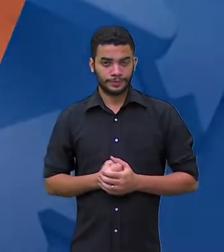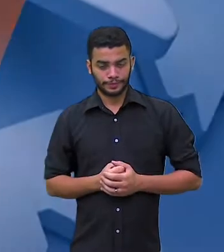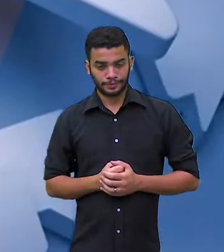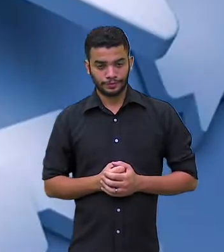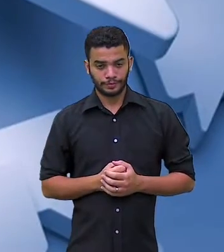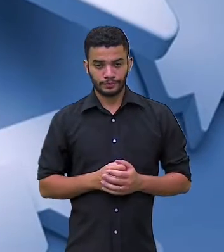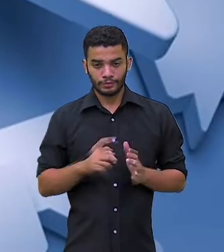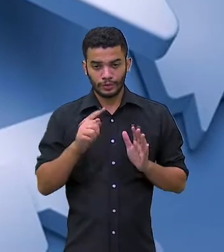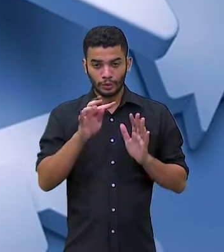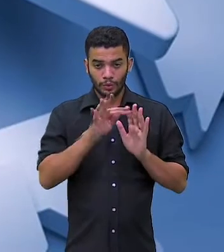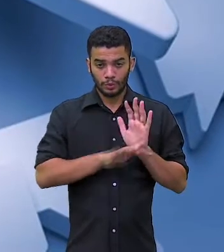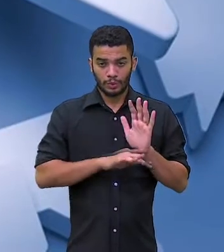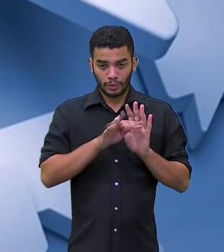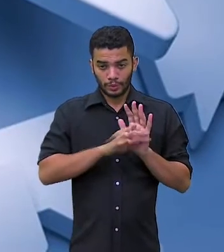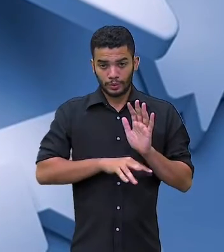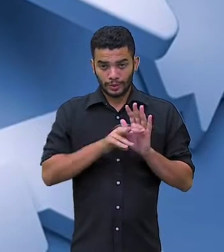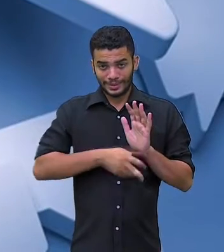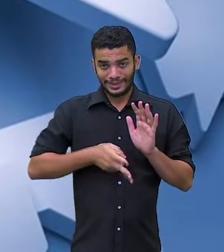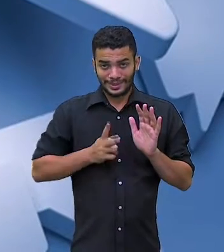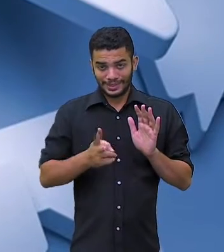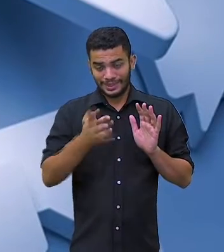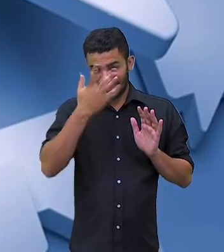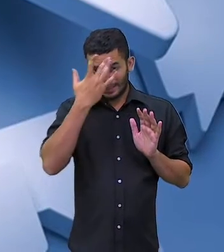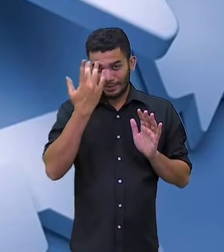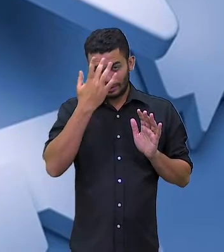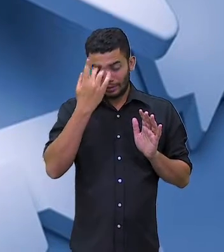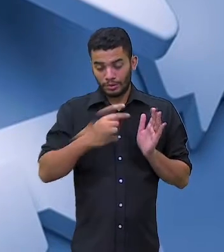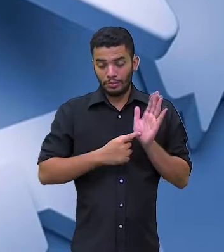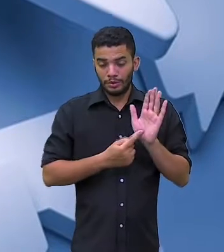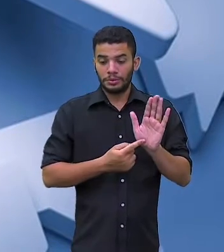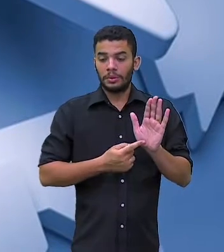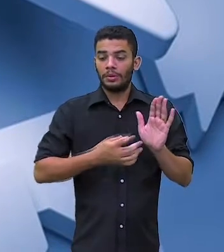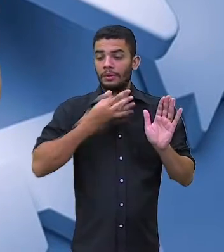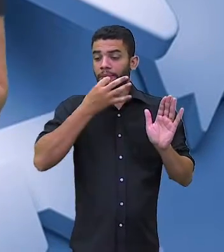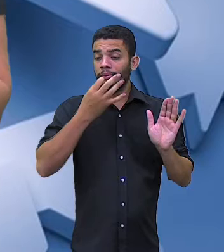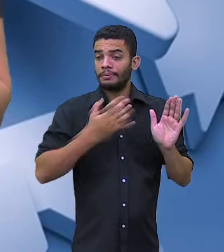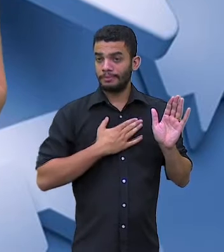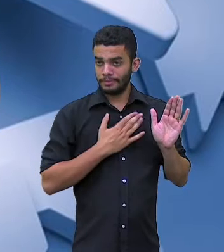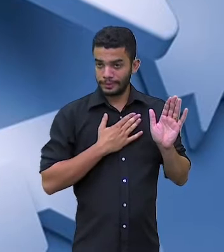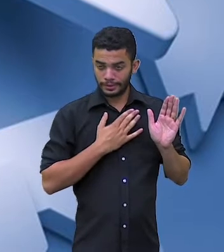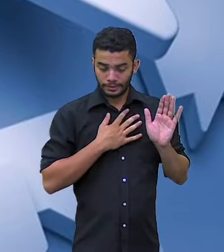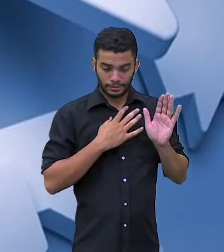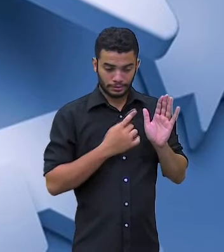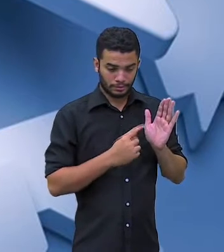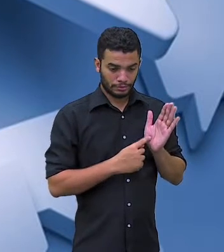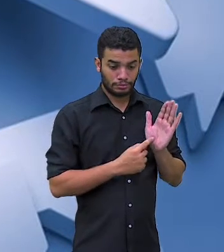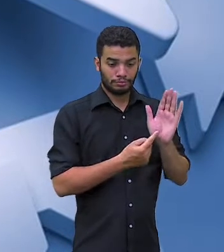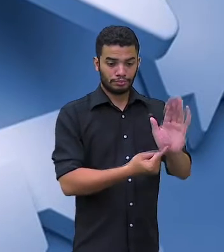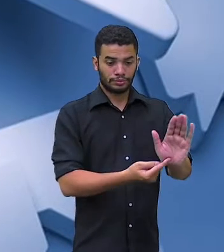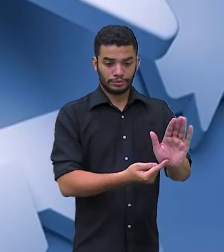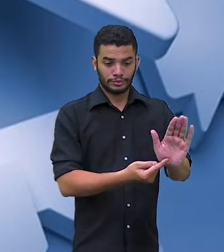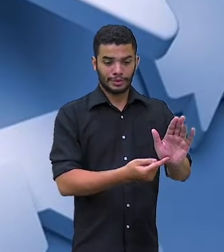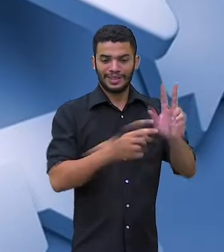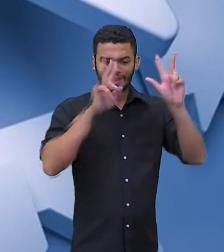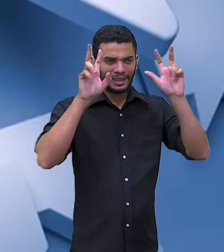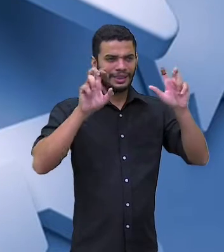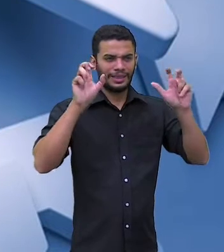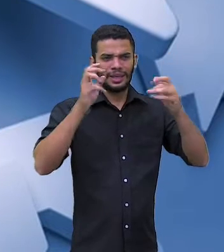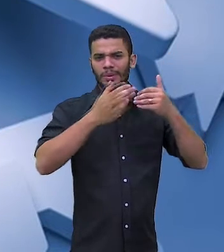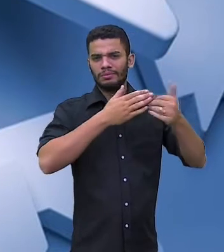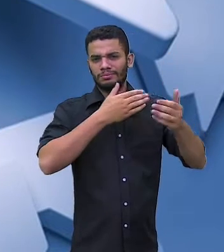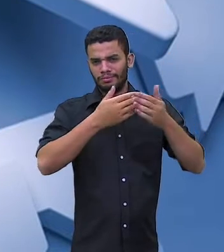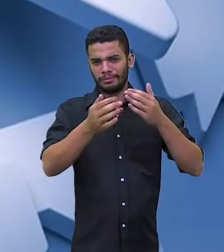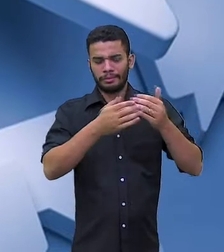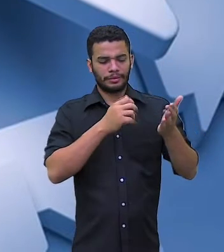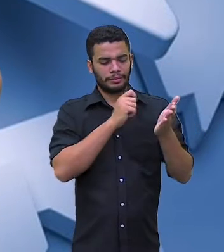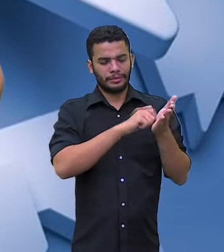texto, o autor sempre vai apresentar o seu ponto de vista, né, acerca de uma opinião aí, de um assunto, né? E esse